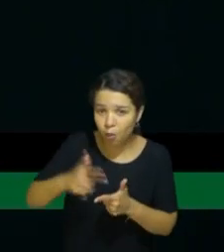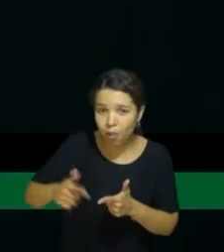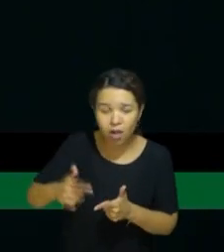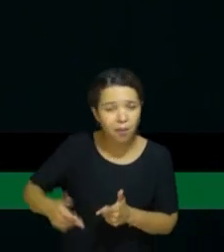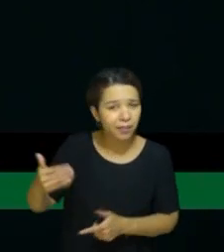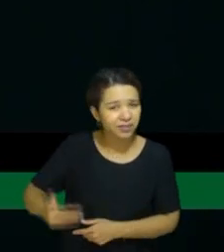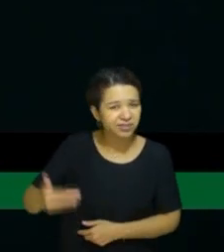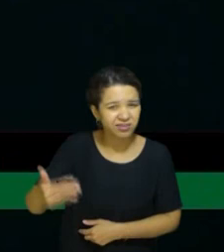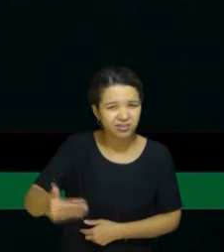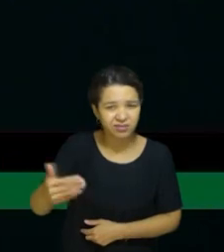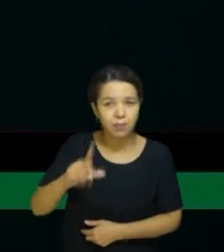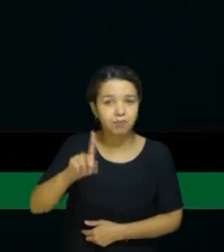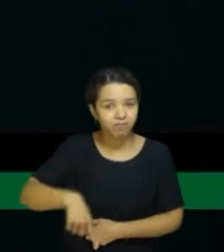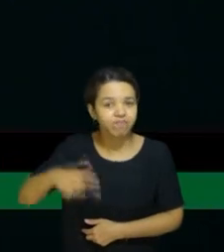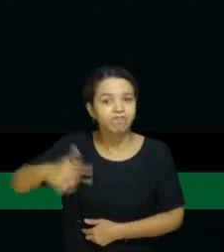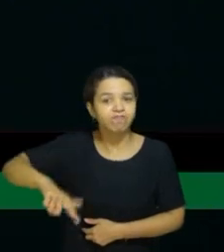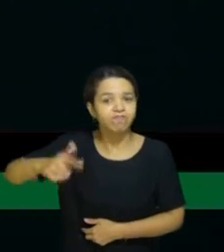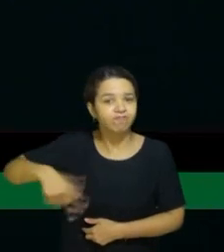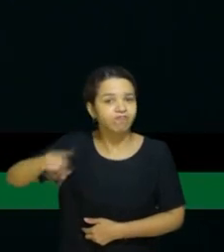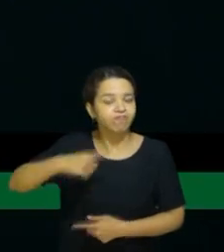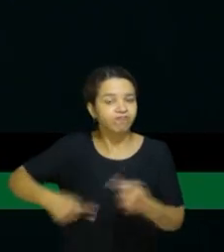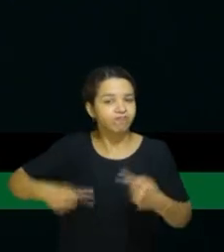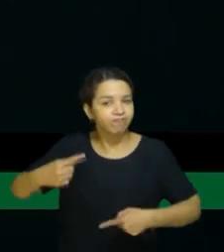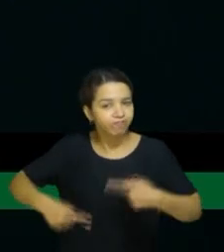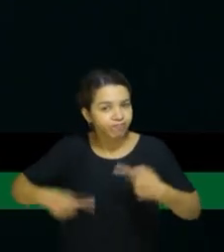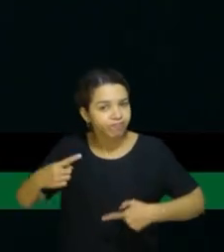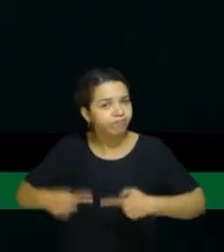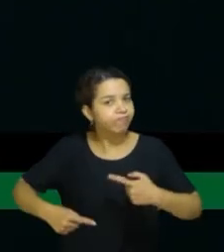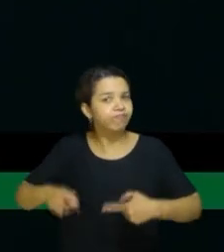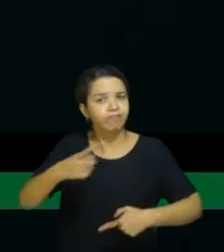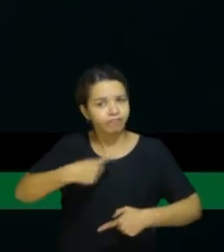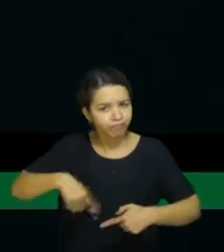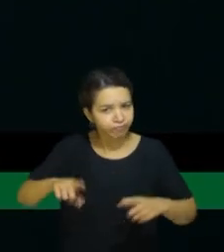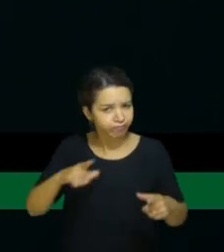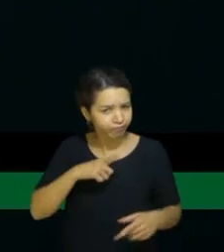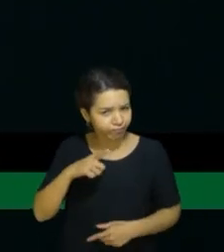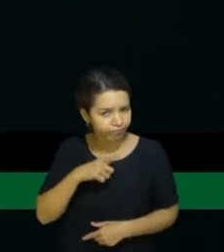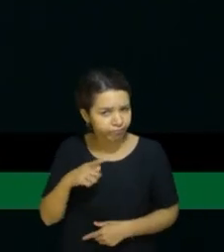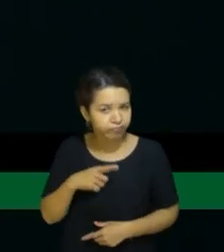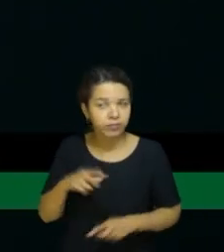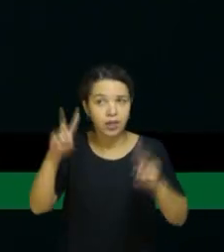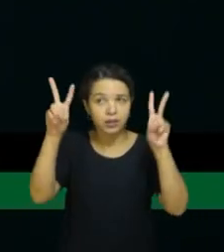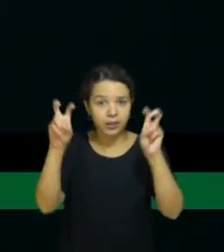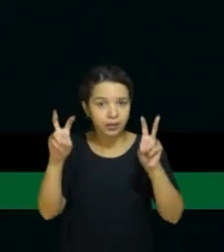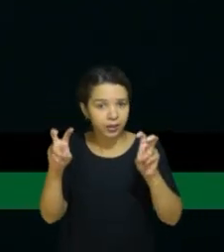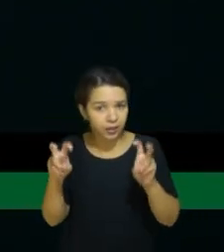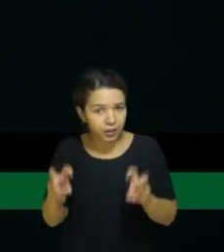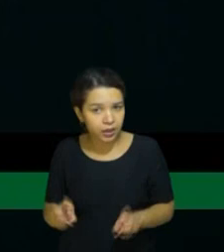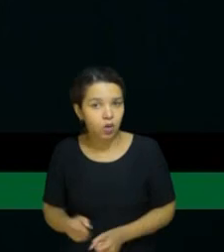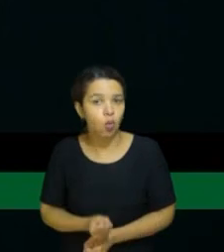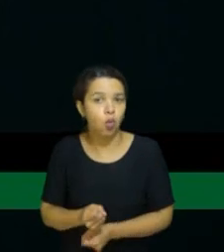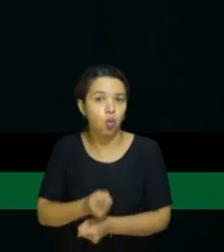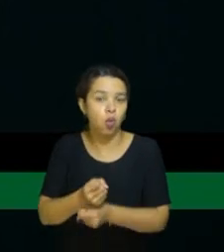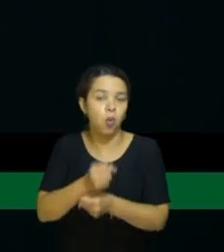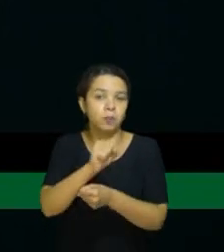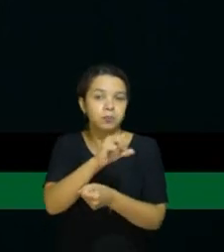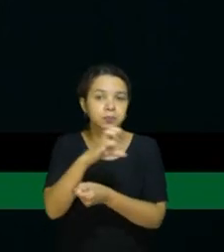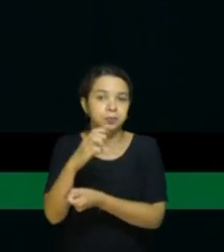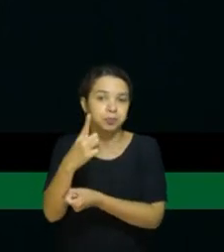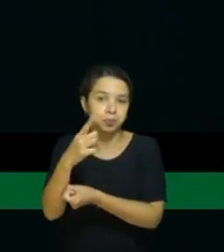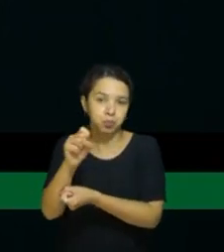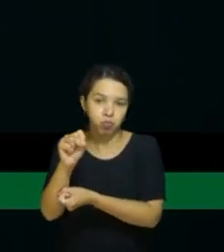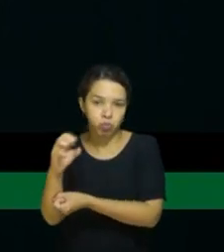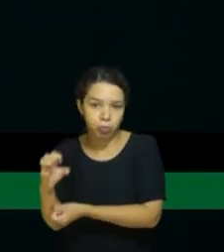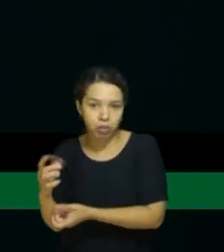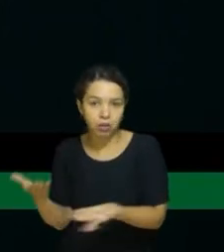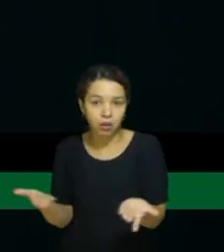é pauta recorrente mas nós estamos enfrentando essas pautas a construção da sc18